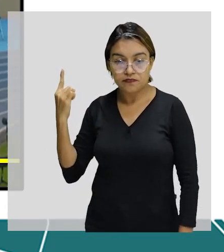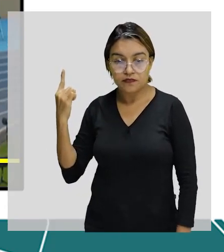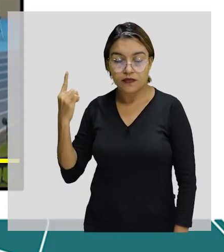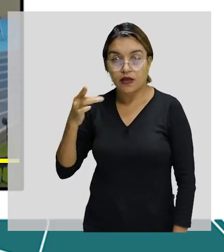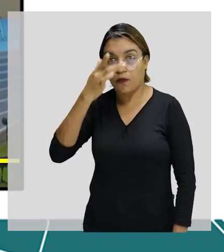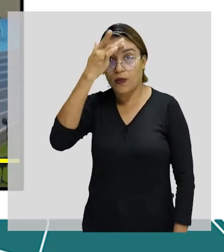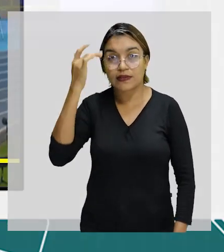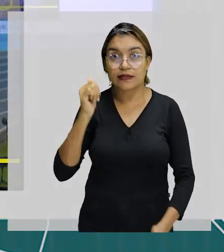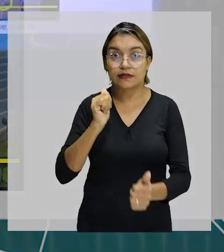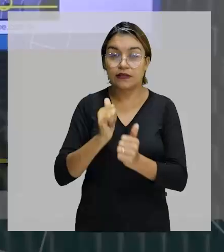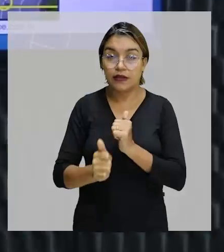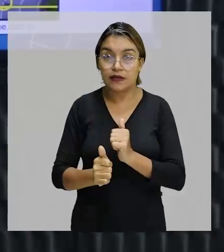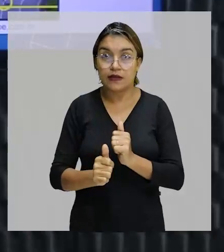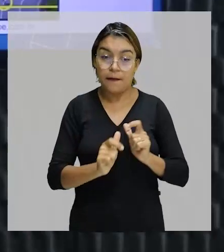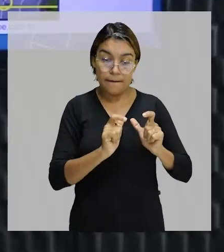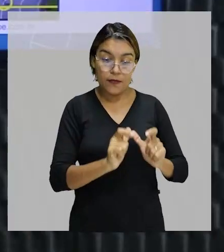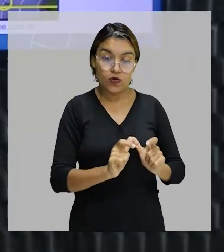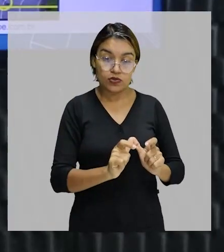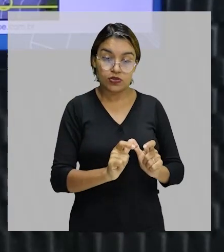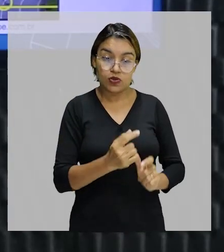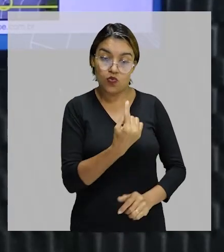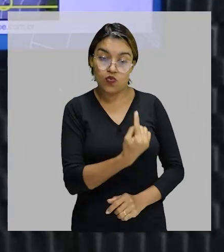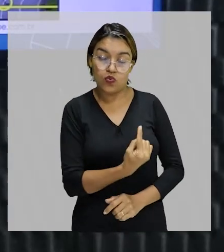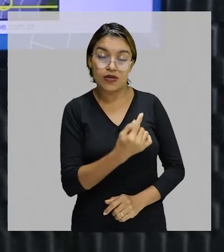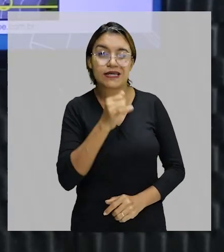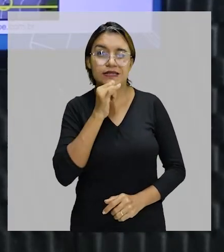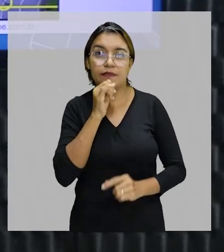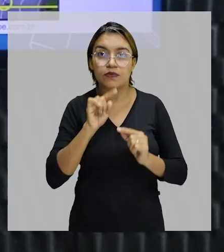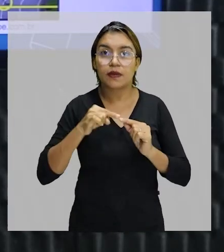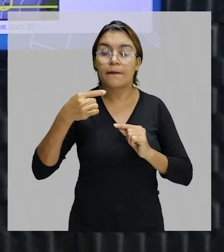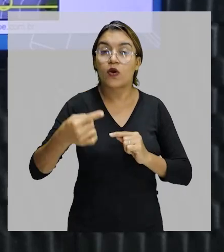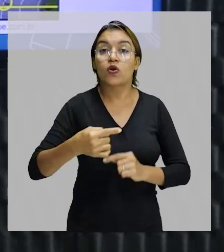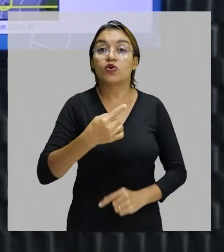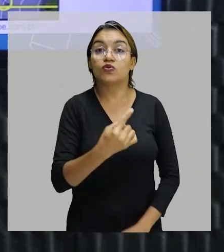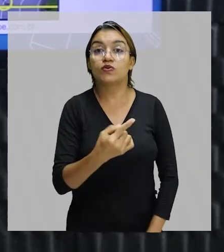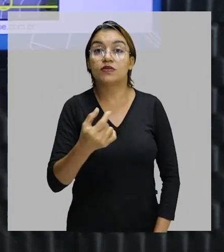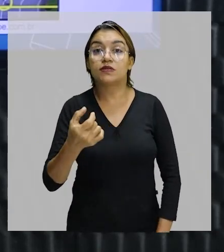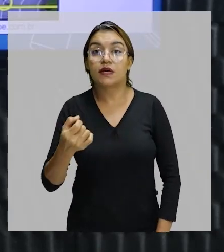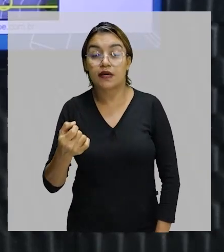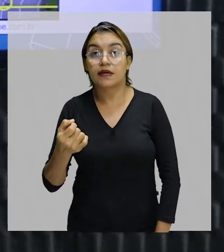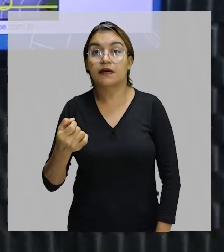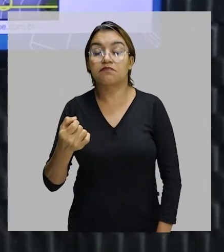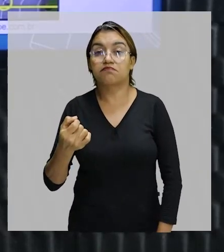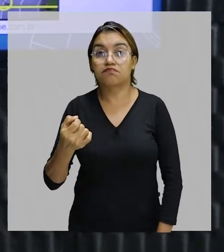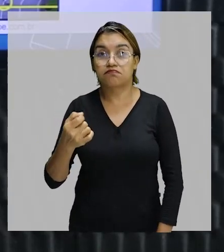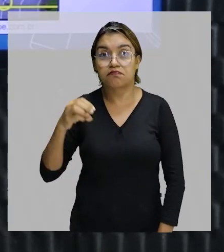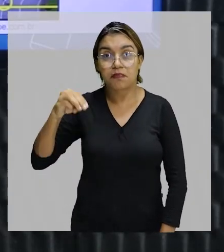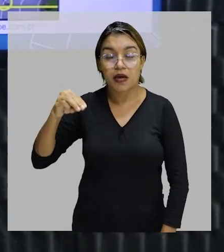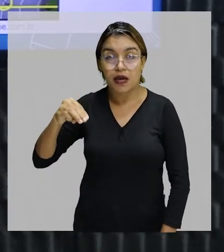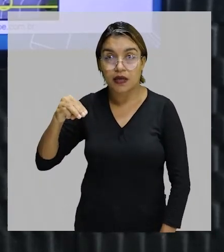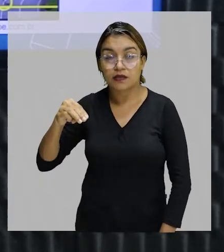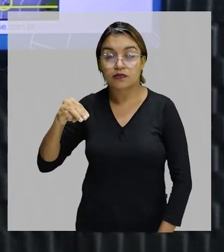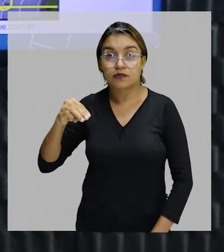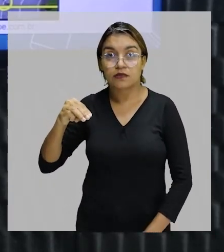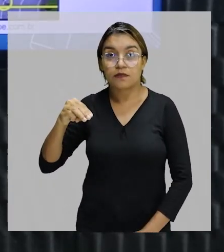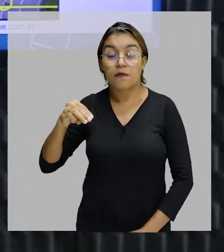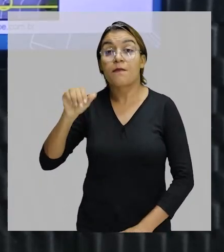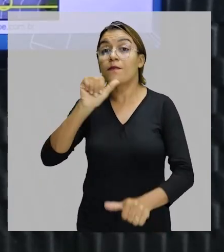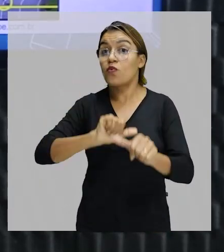para vocês que depois dos 100 primeiros metros, o que acontece? A prova deixa de ser